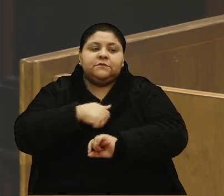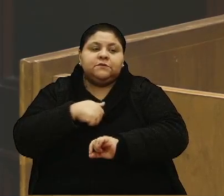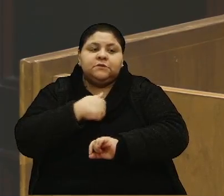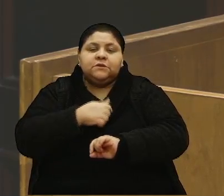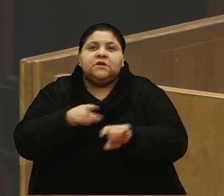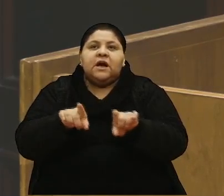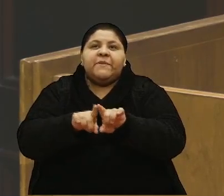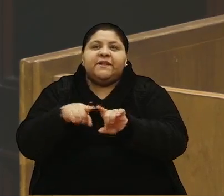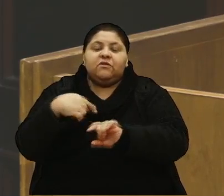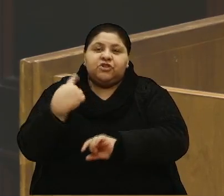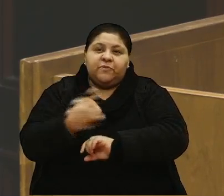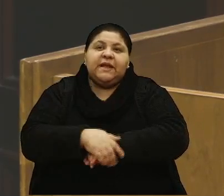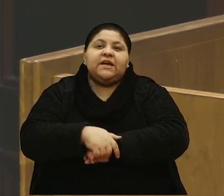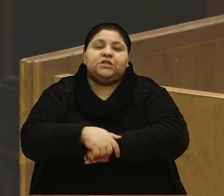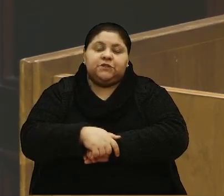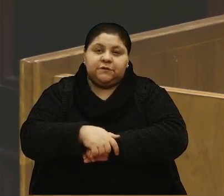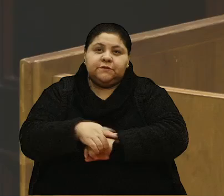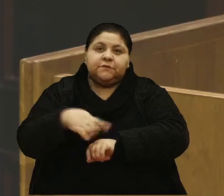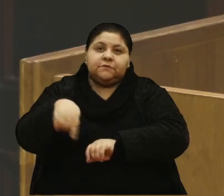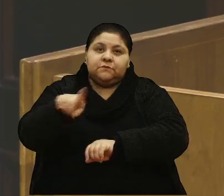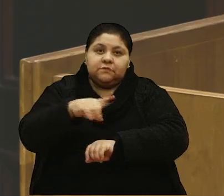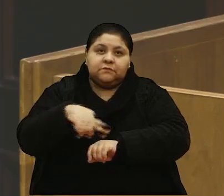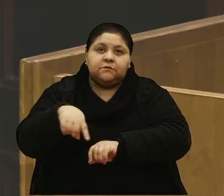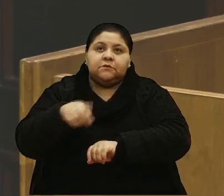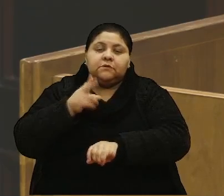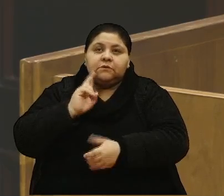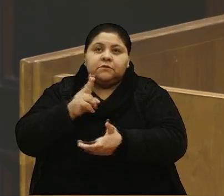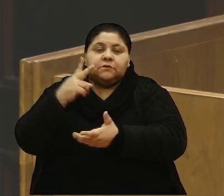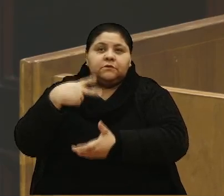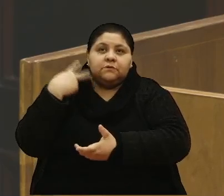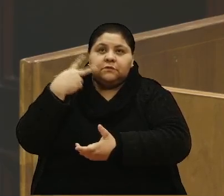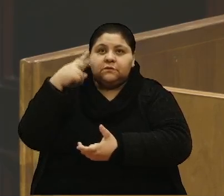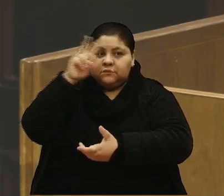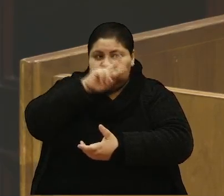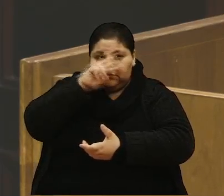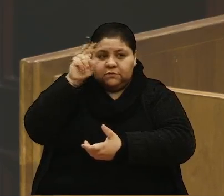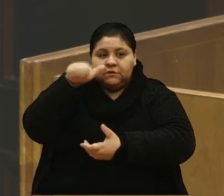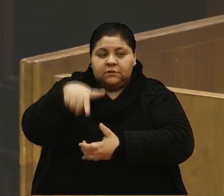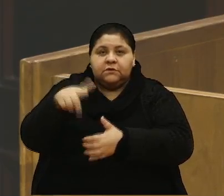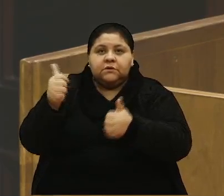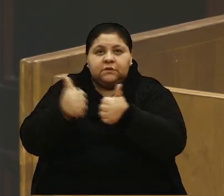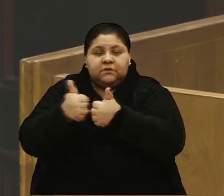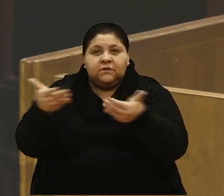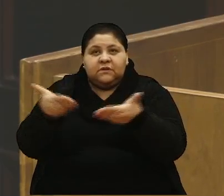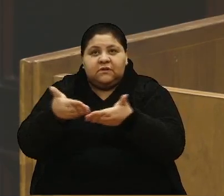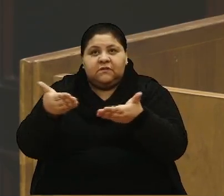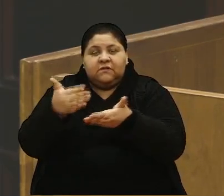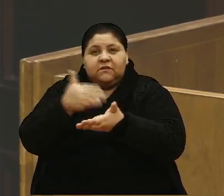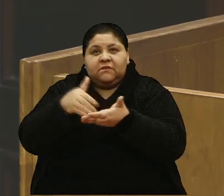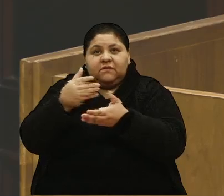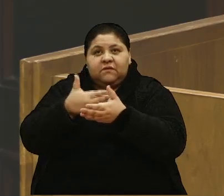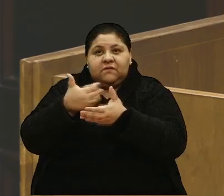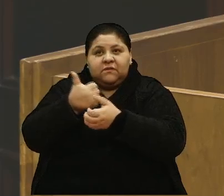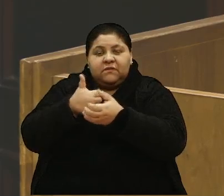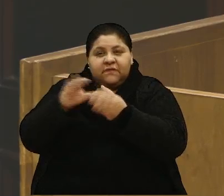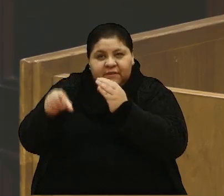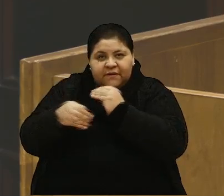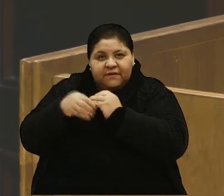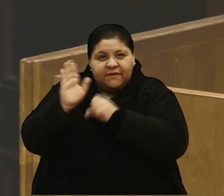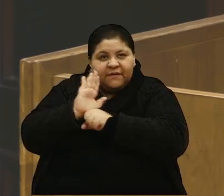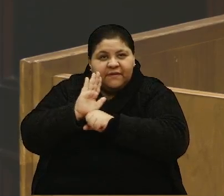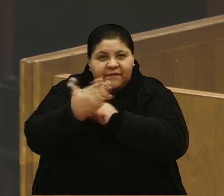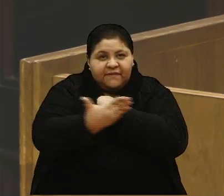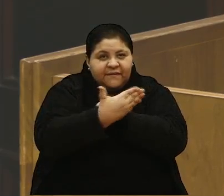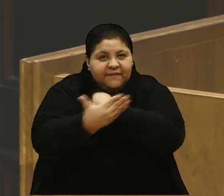estar presente. O vereador Velocino, sempre vereador Velocino, que está aqui junto, agora o secretário adjunto está nos ajudando lá